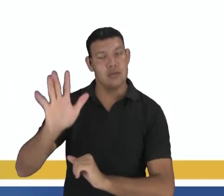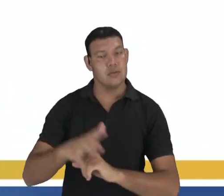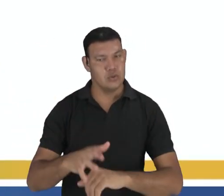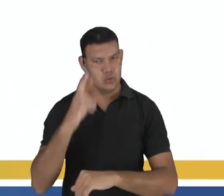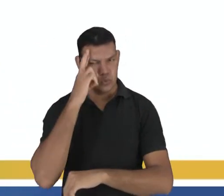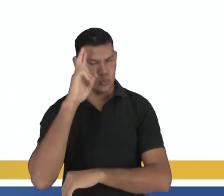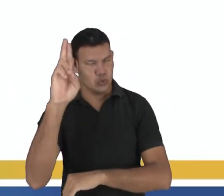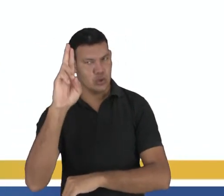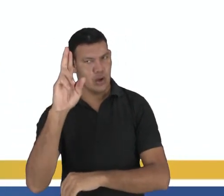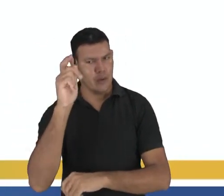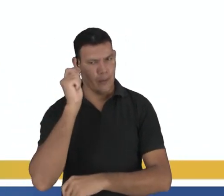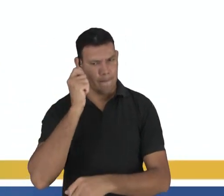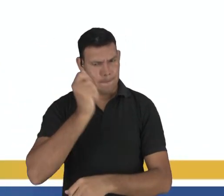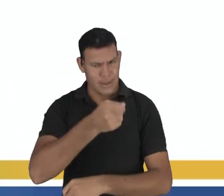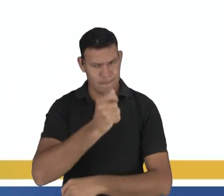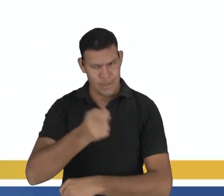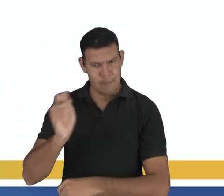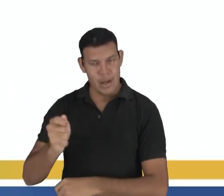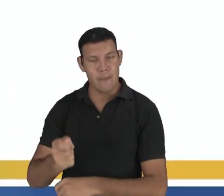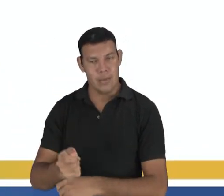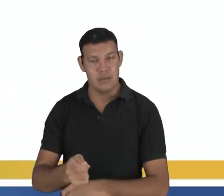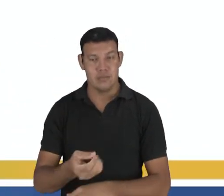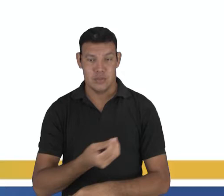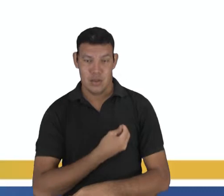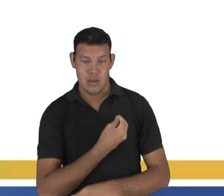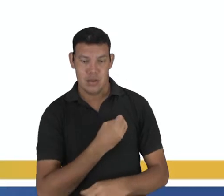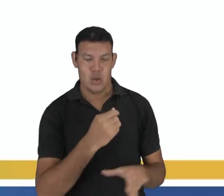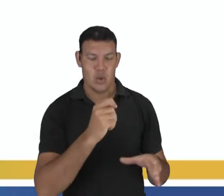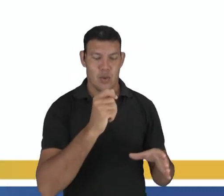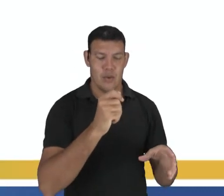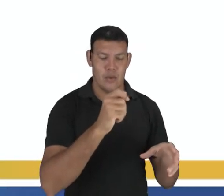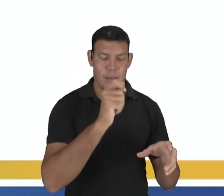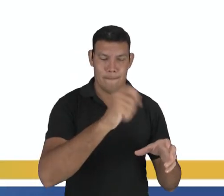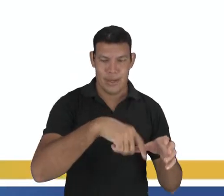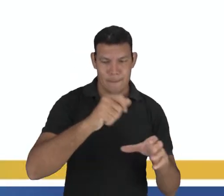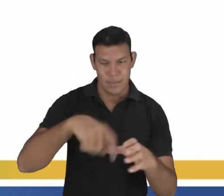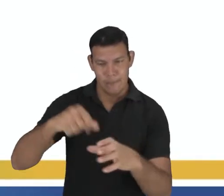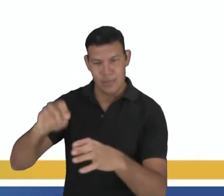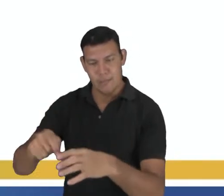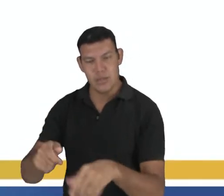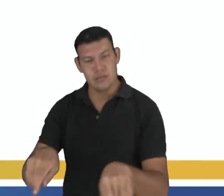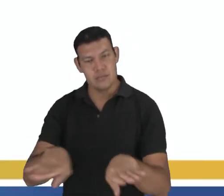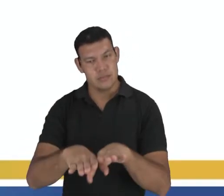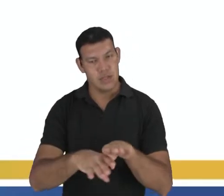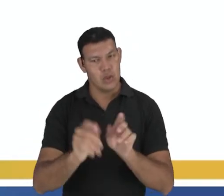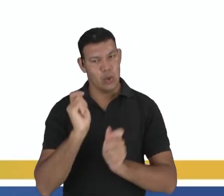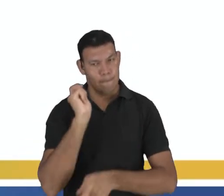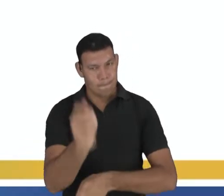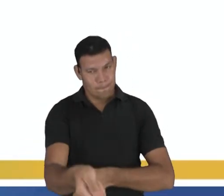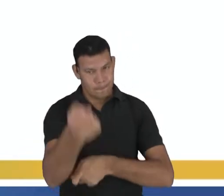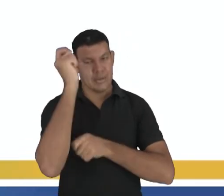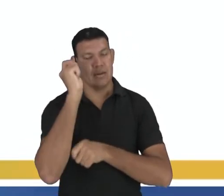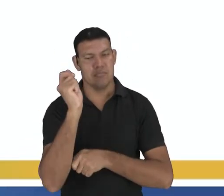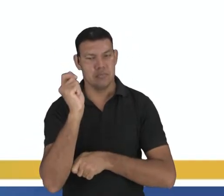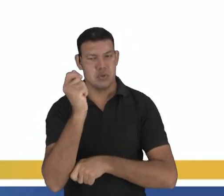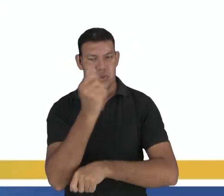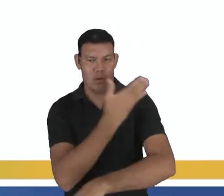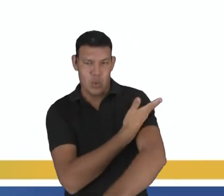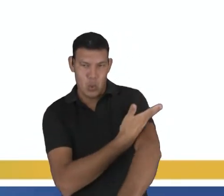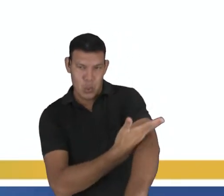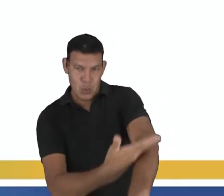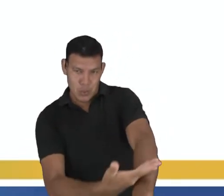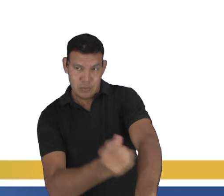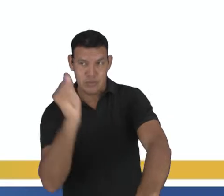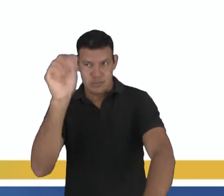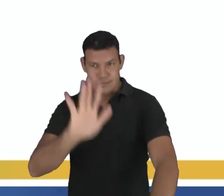quilombo. Viviam principalmente da agricultura de subsistência e da pesca. Podiam viver de acordo com seus hábitos